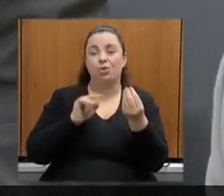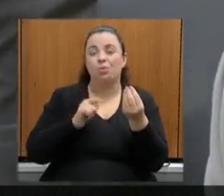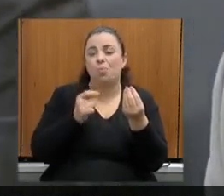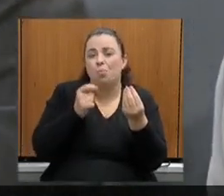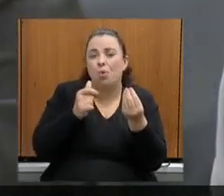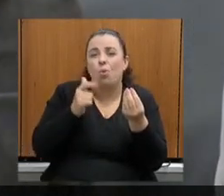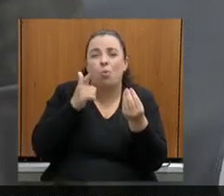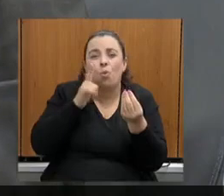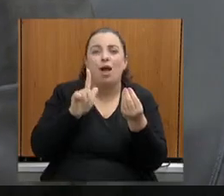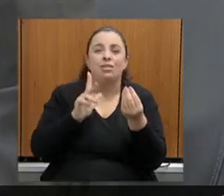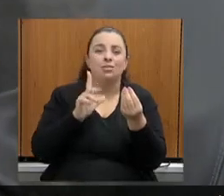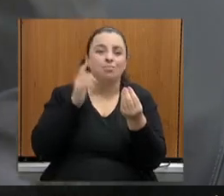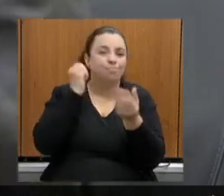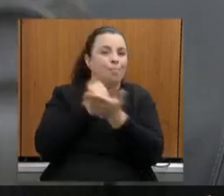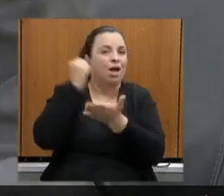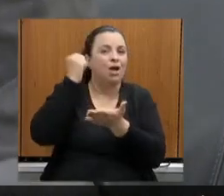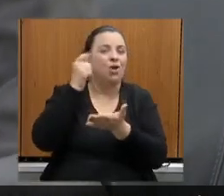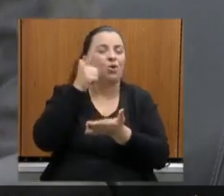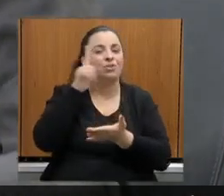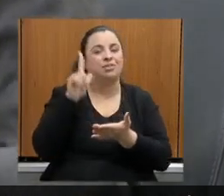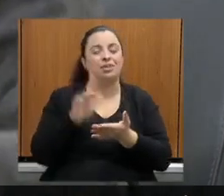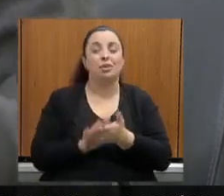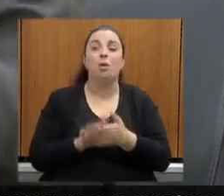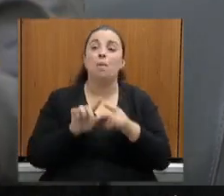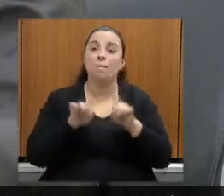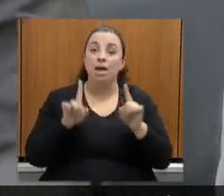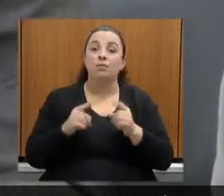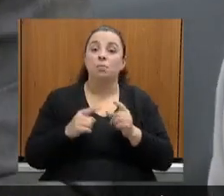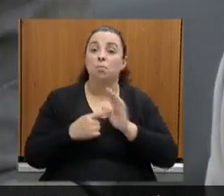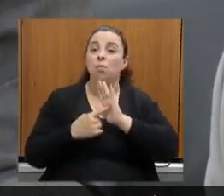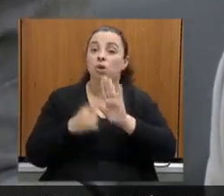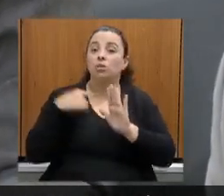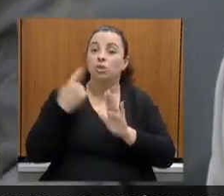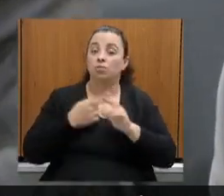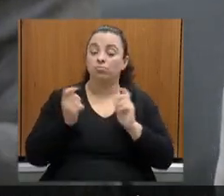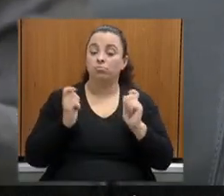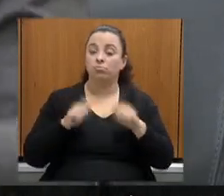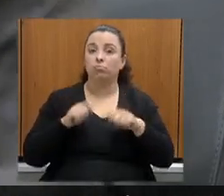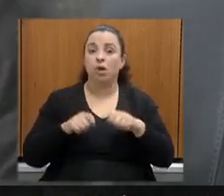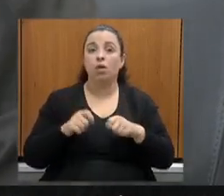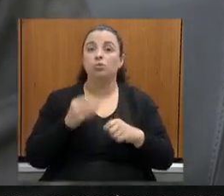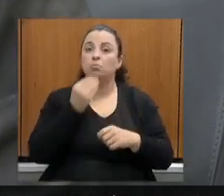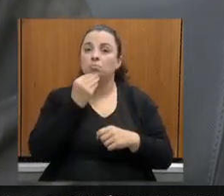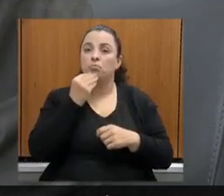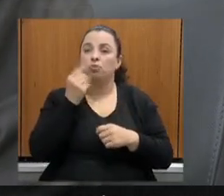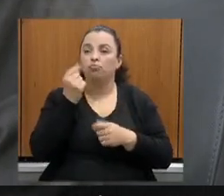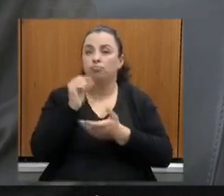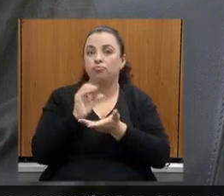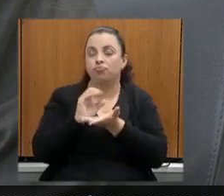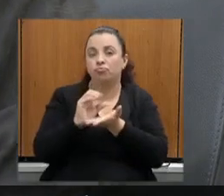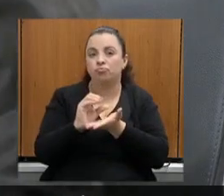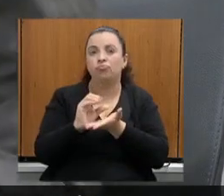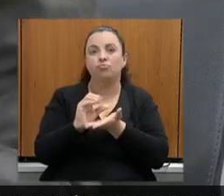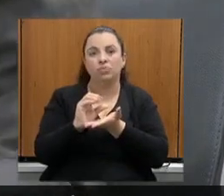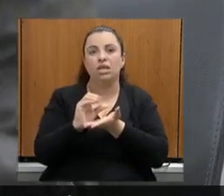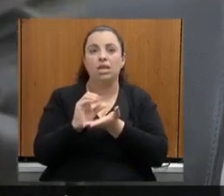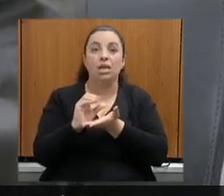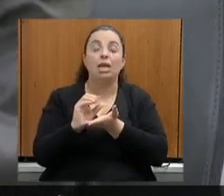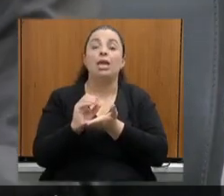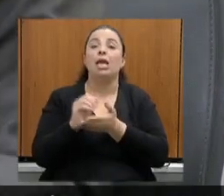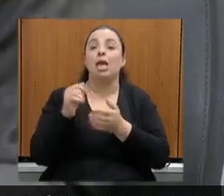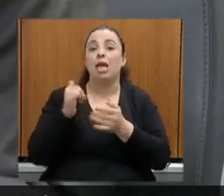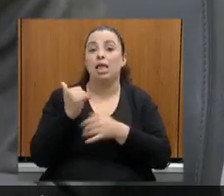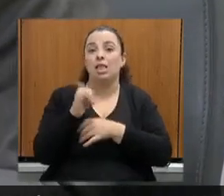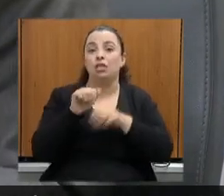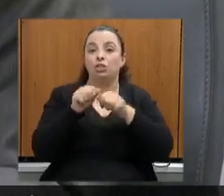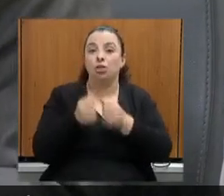Mas é para mim uma demonstração da a cidade de poder voltar a investir de forma expressiva em transmissão e da